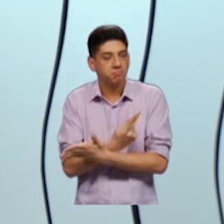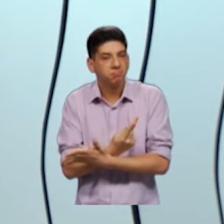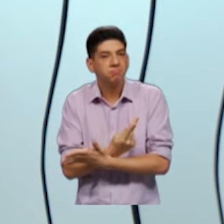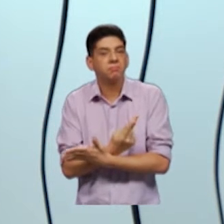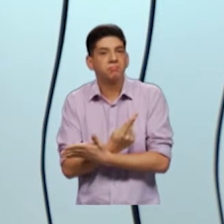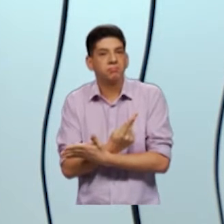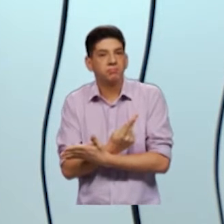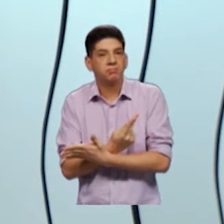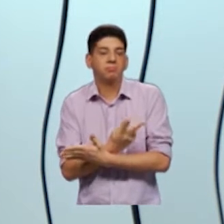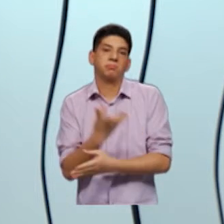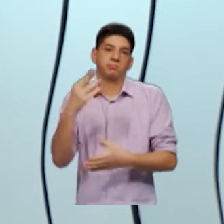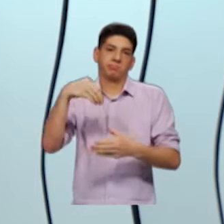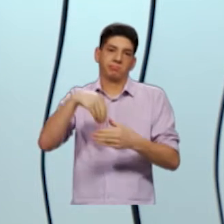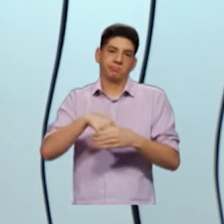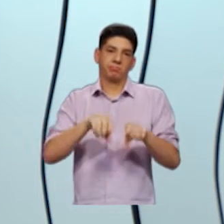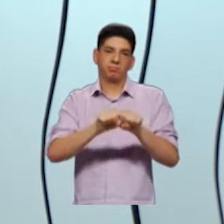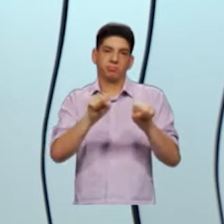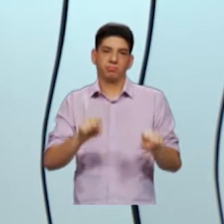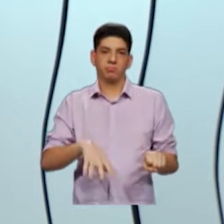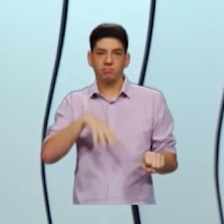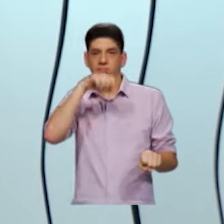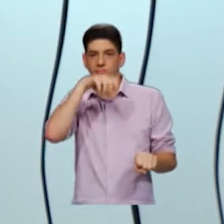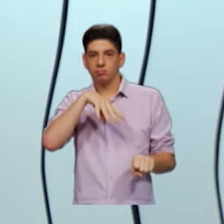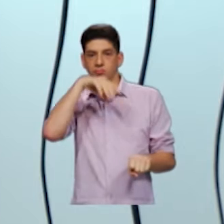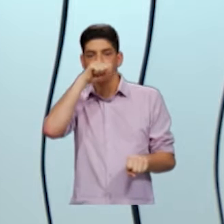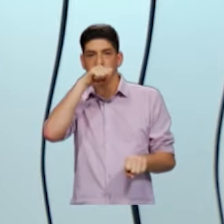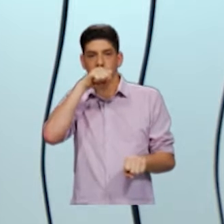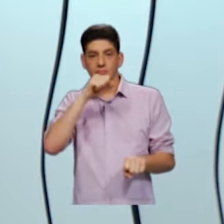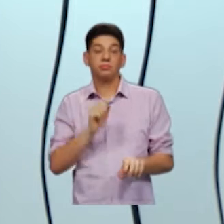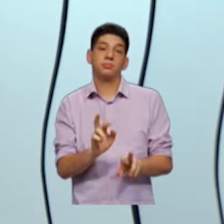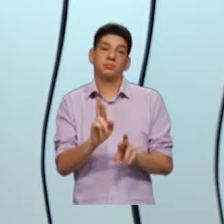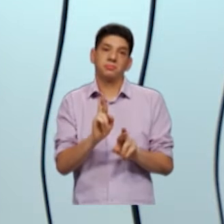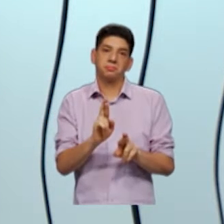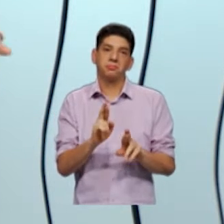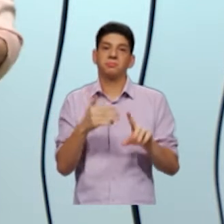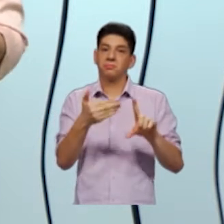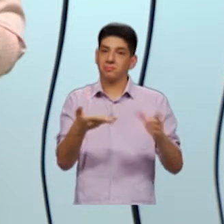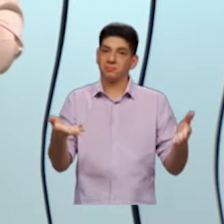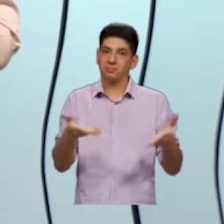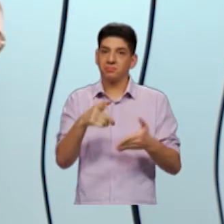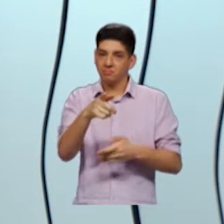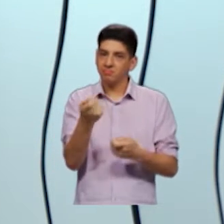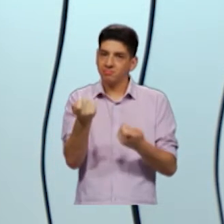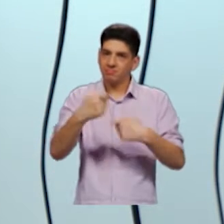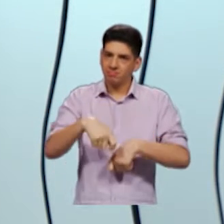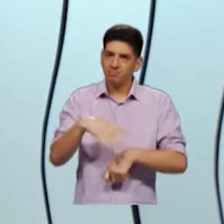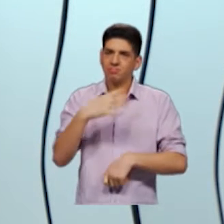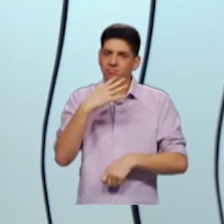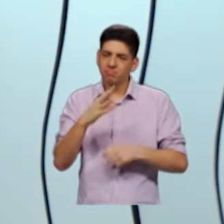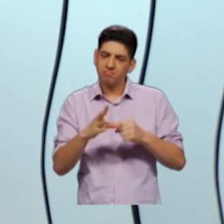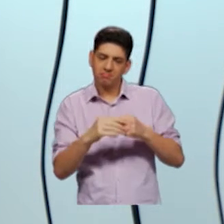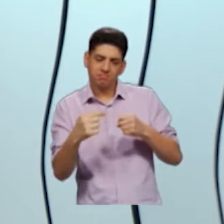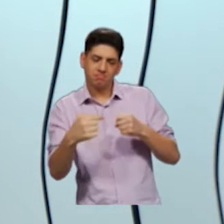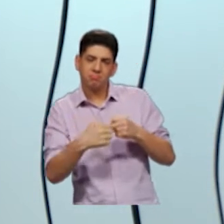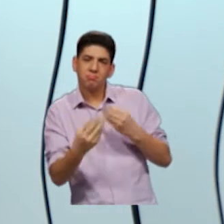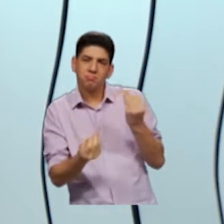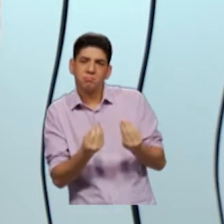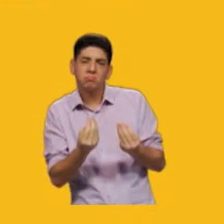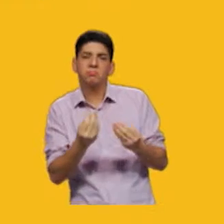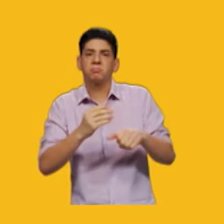ocasionar aí no sistema respiratório. Então, espero que com essa aula de hoje você possa conhecer sobre essas